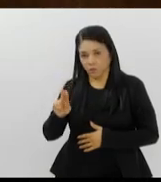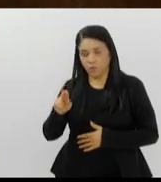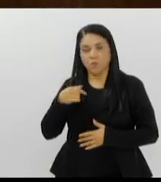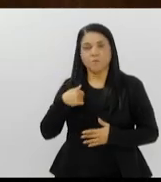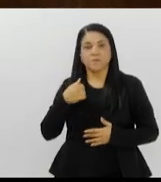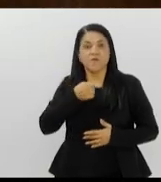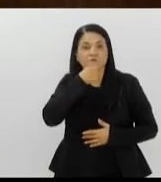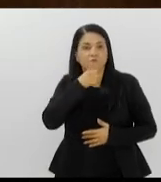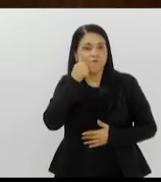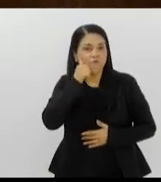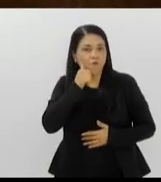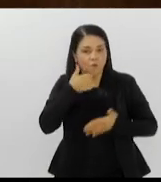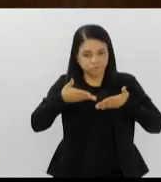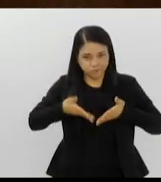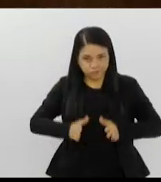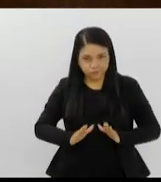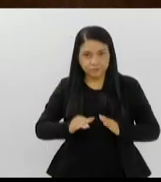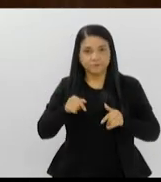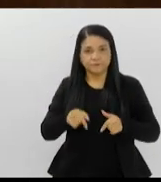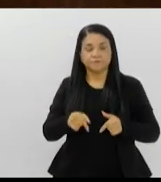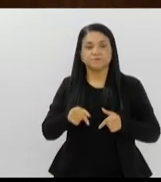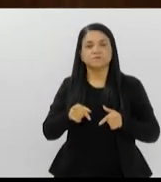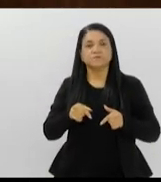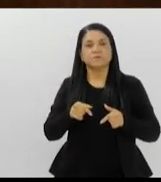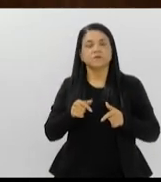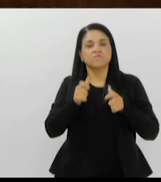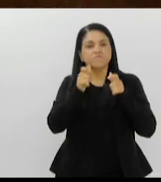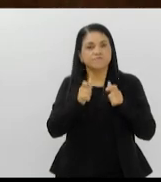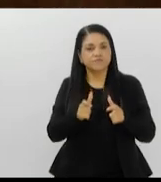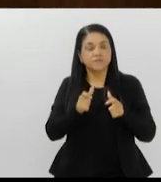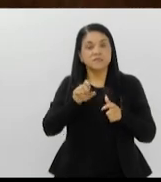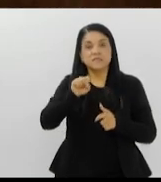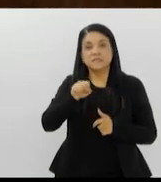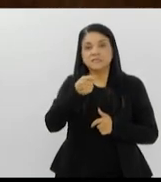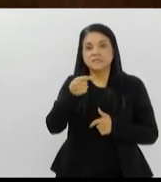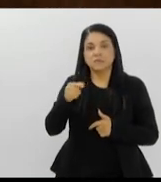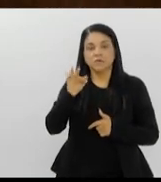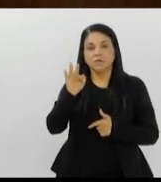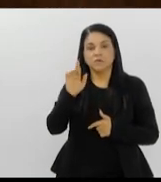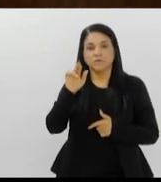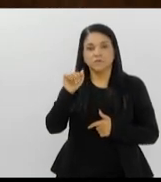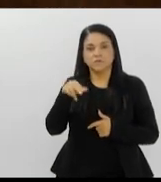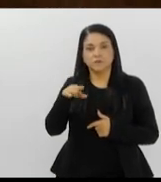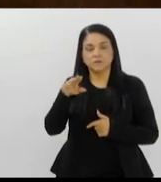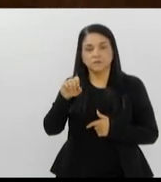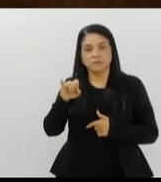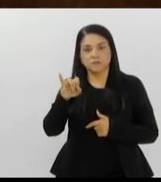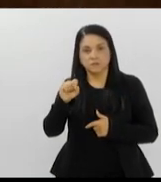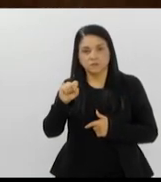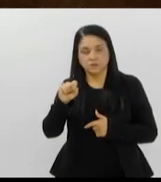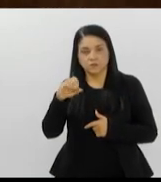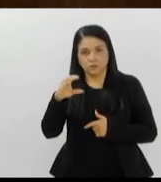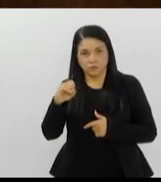nasceu, fica no, em São Francisco do Itabapuana e